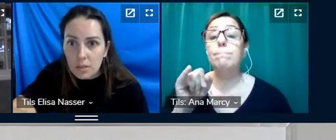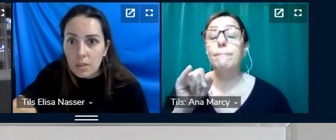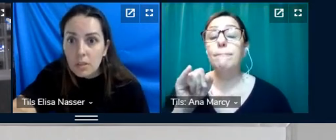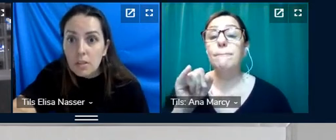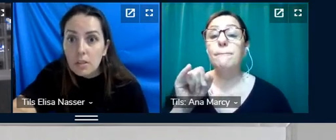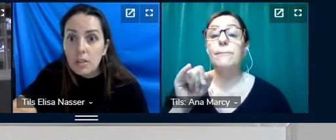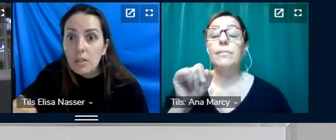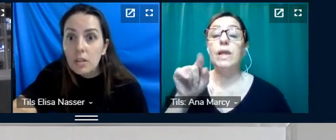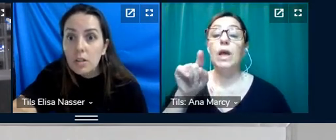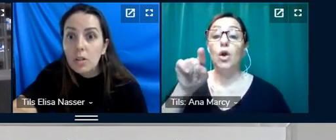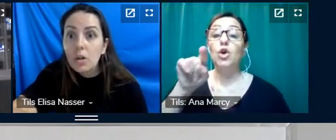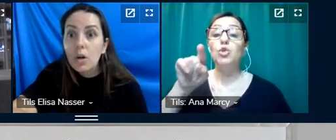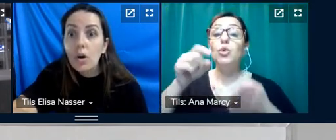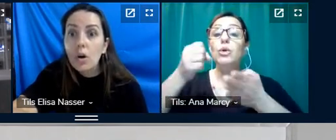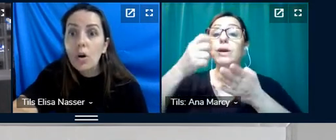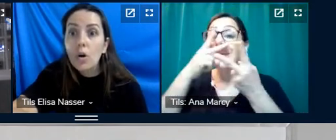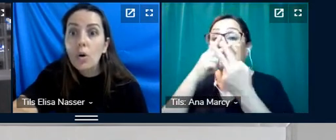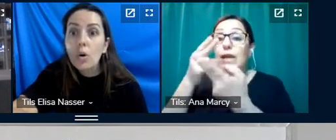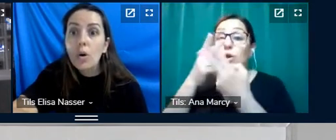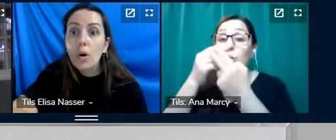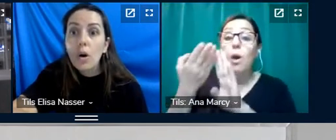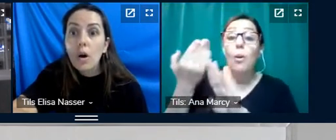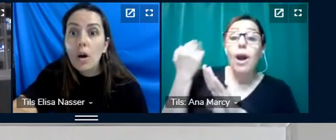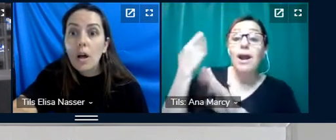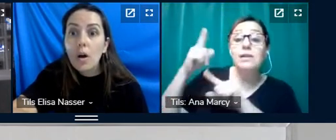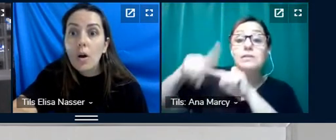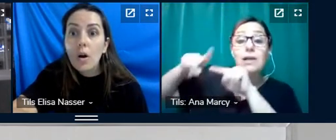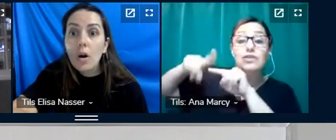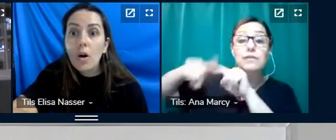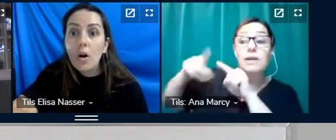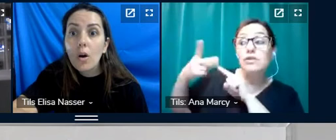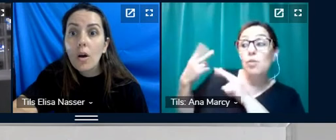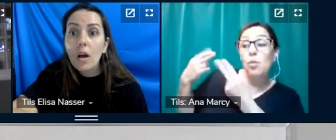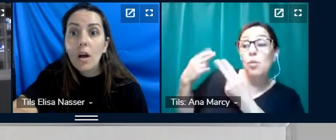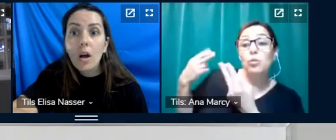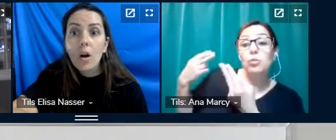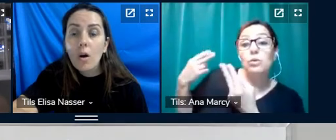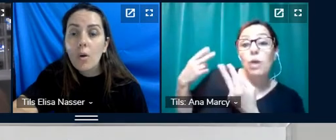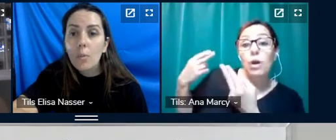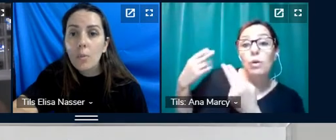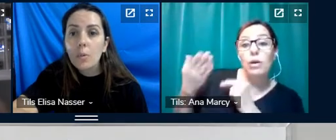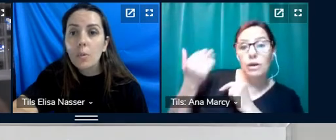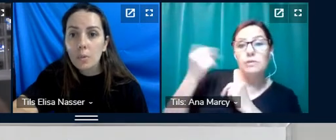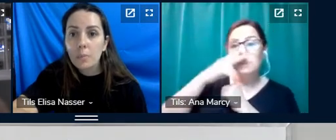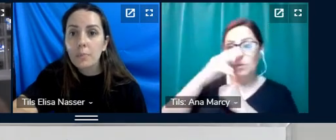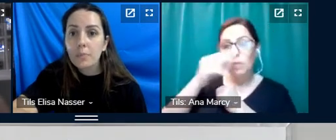Isso, tenta ver no exemplo anterior, é praticamente igual ao exemplo anterior, tá?